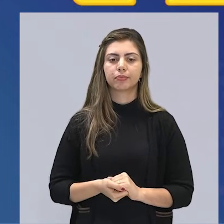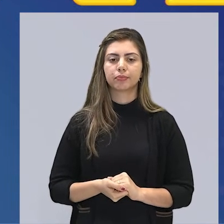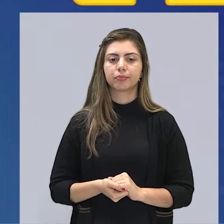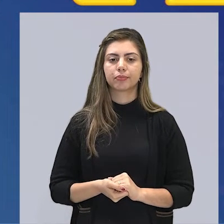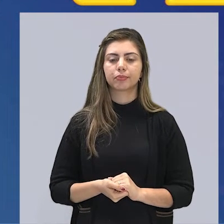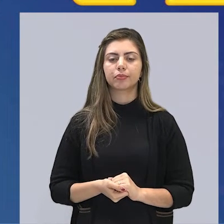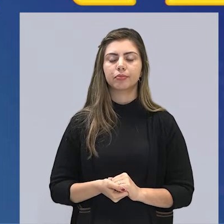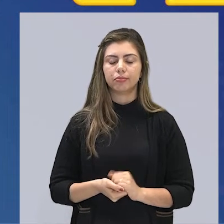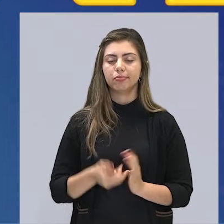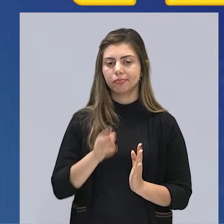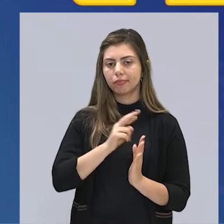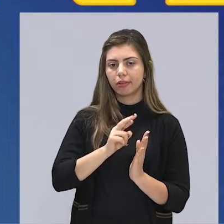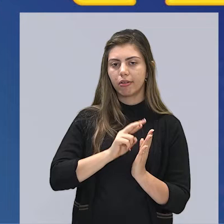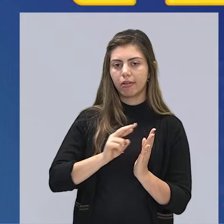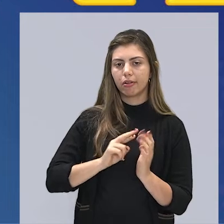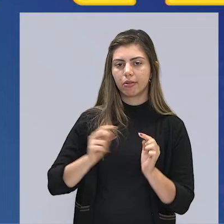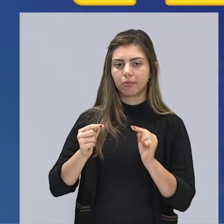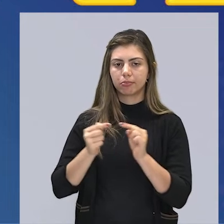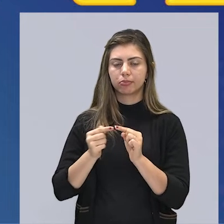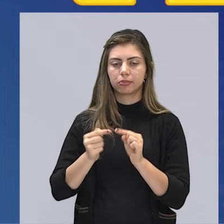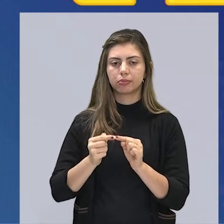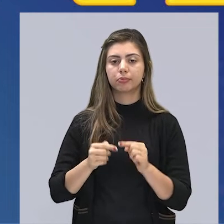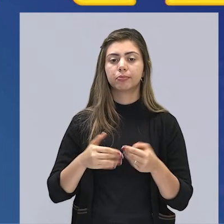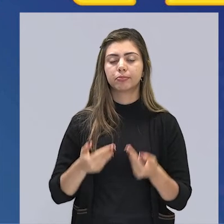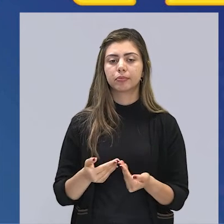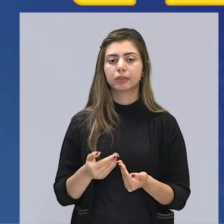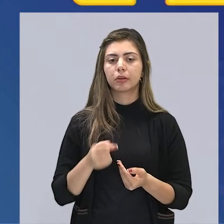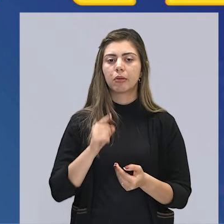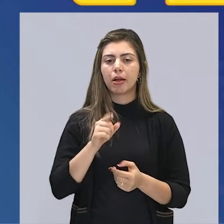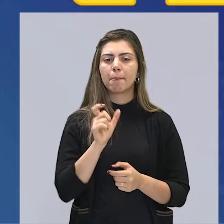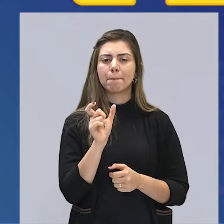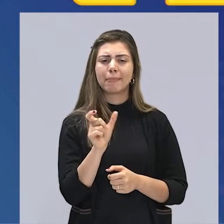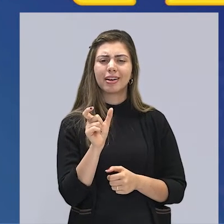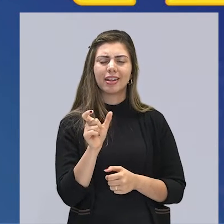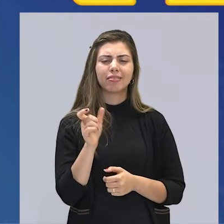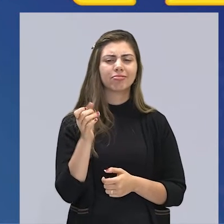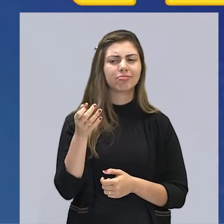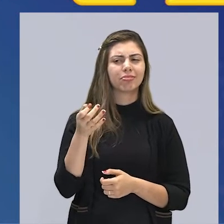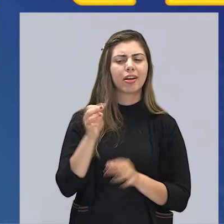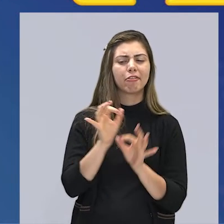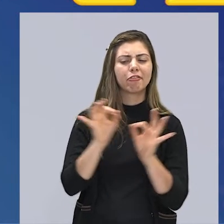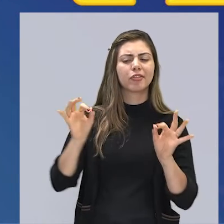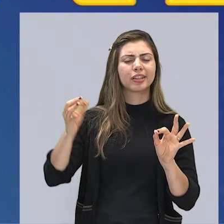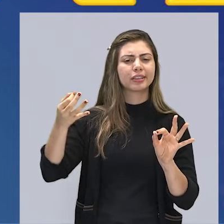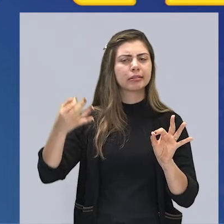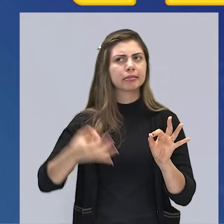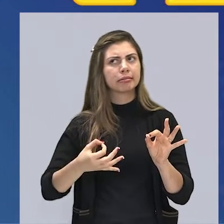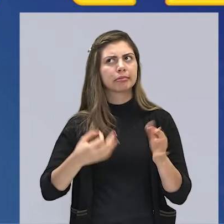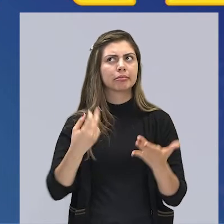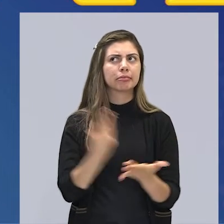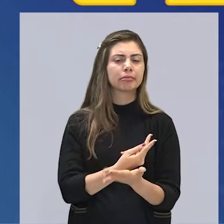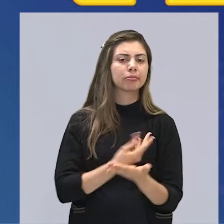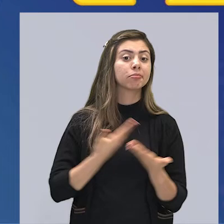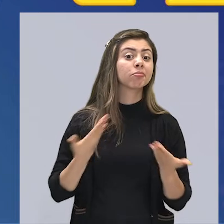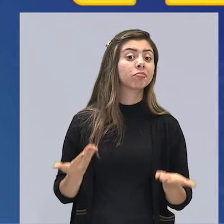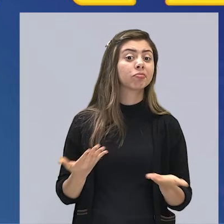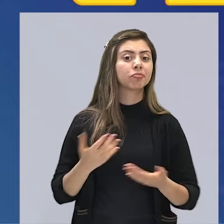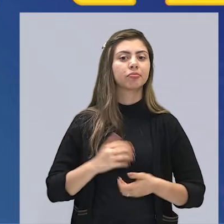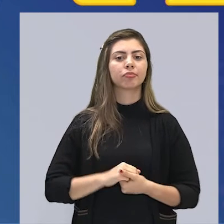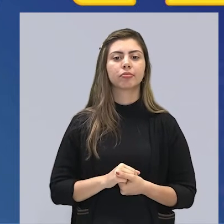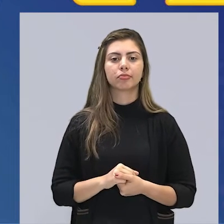relatório mesmo, tá? Essa expressão, gente, está correta ou está incorreta? Could you please send